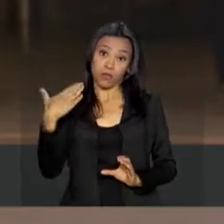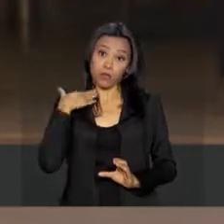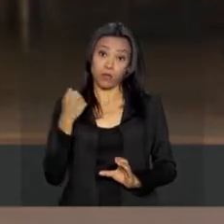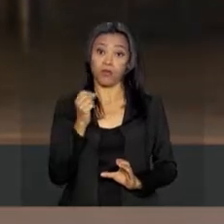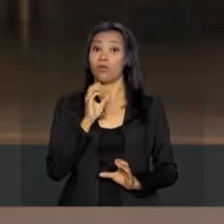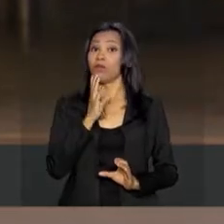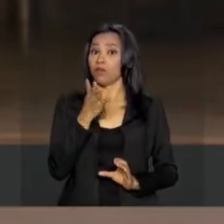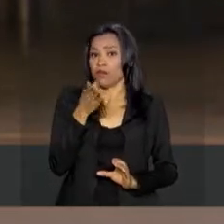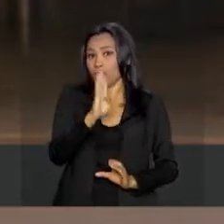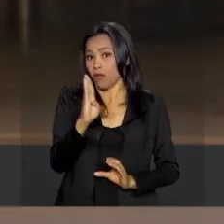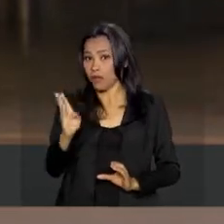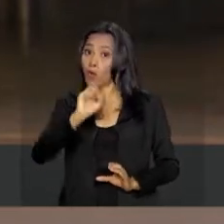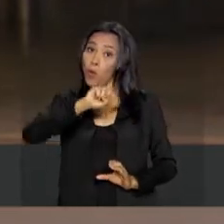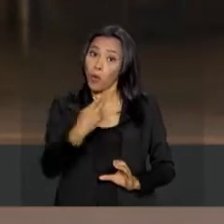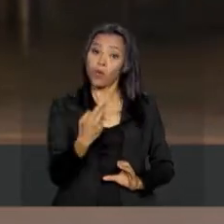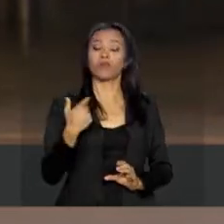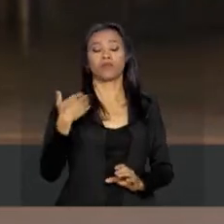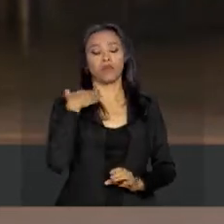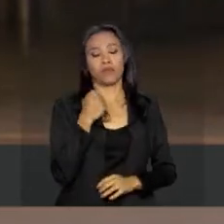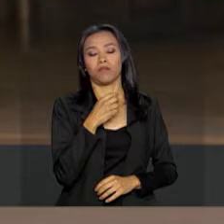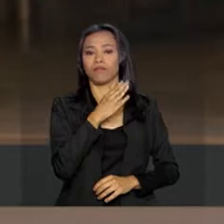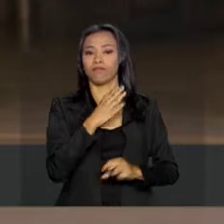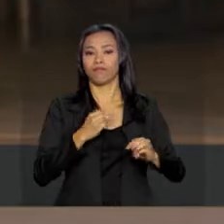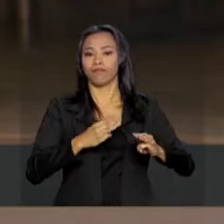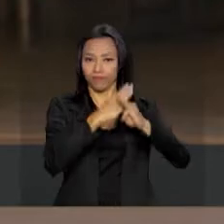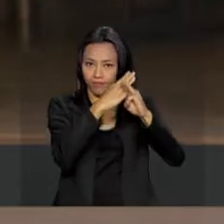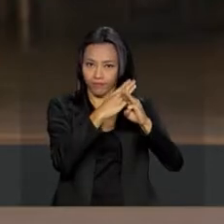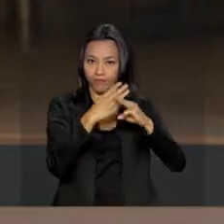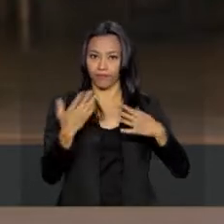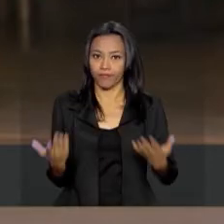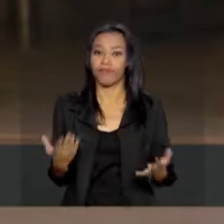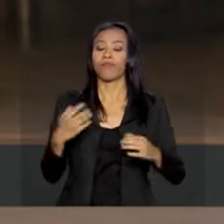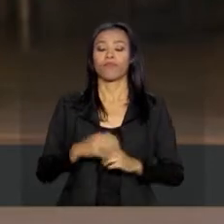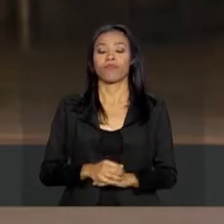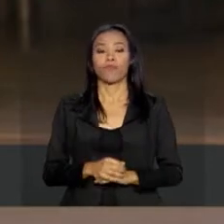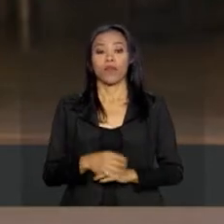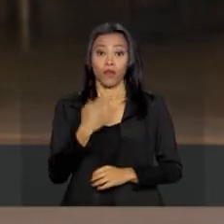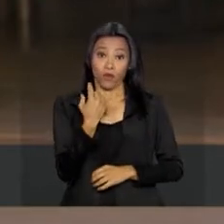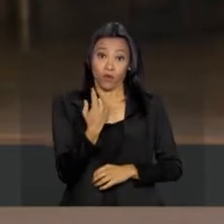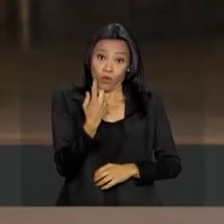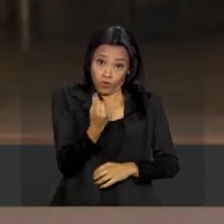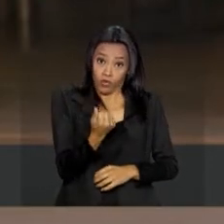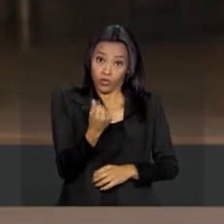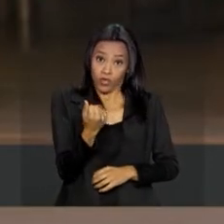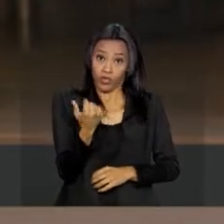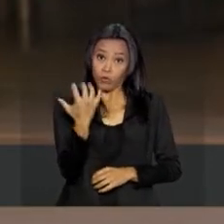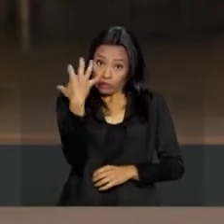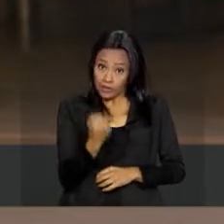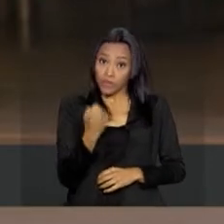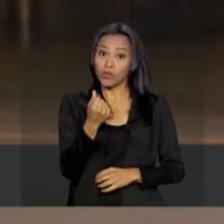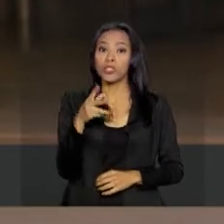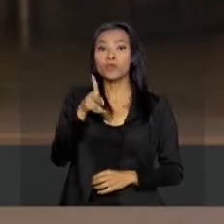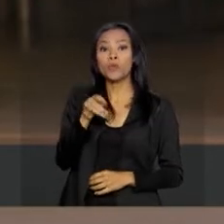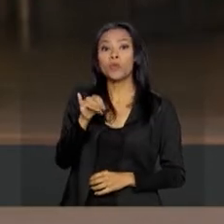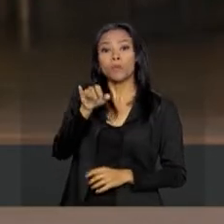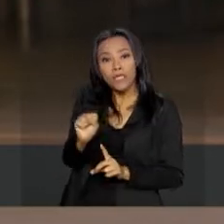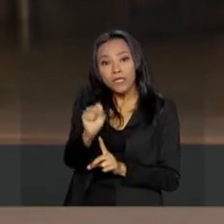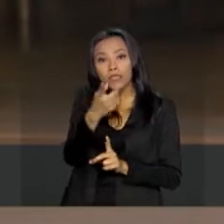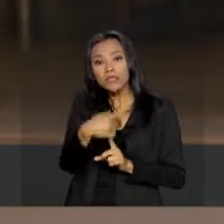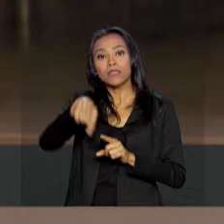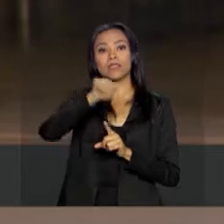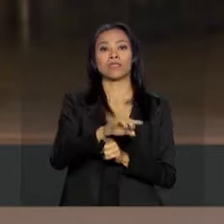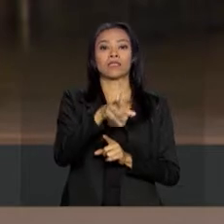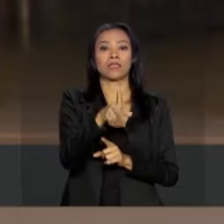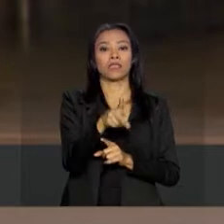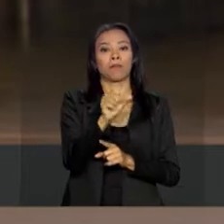do brasil ou na caixa econômica federal a liberação do fundo das cotas do pis pasep para os cotistas de